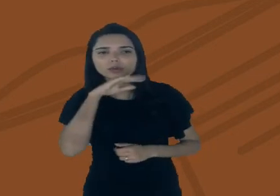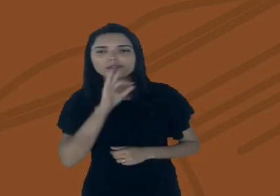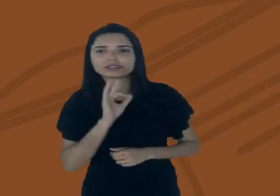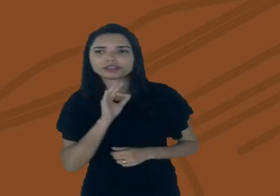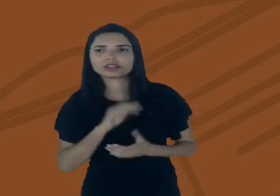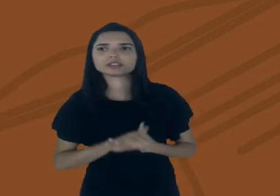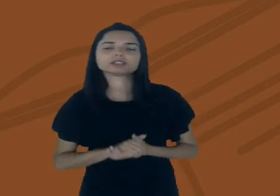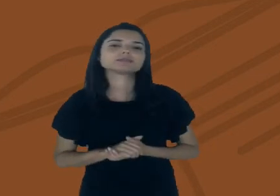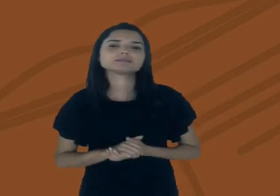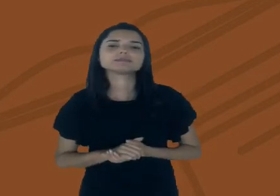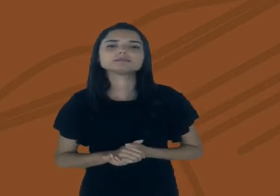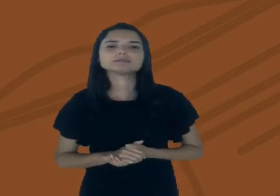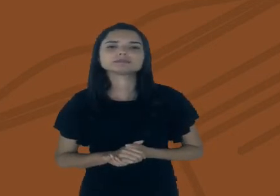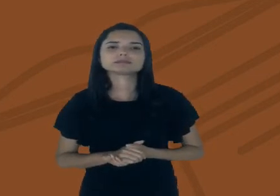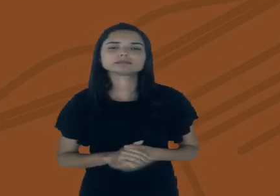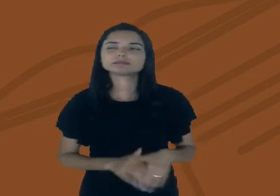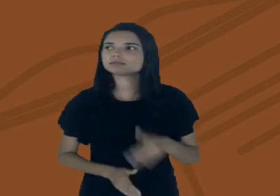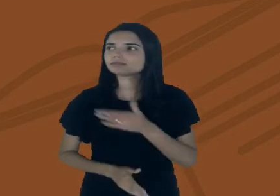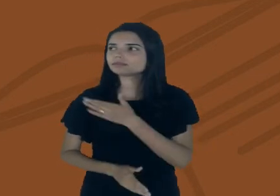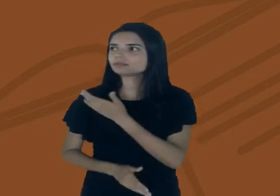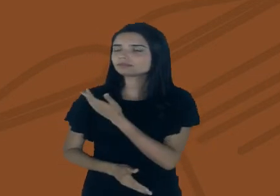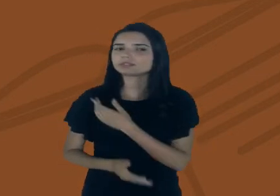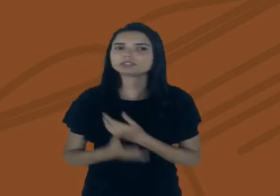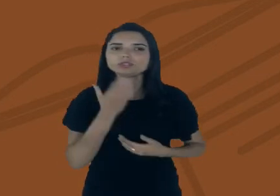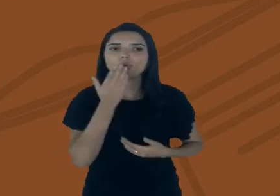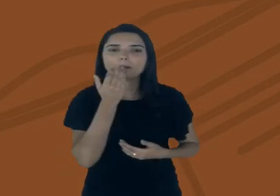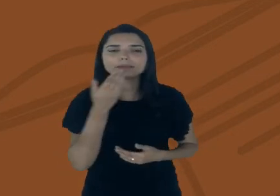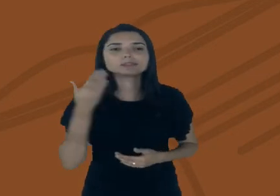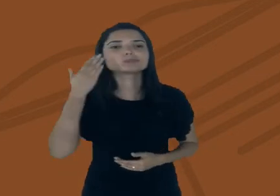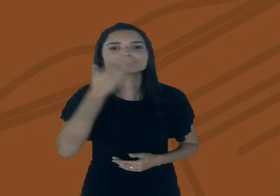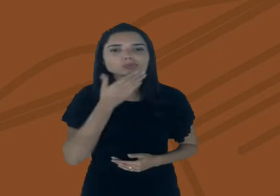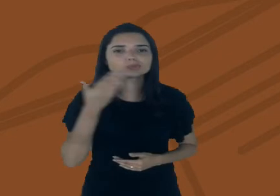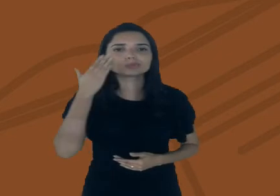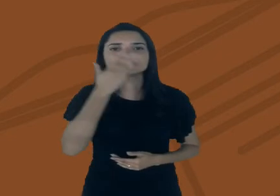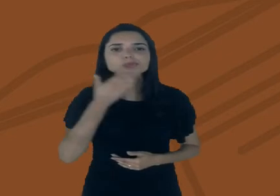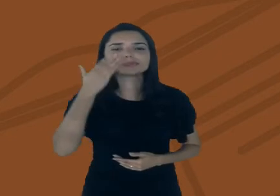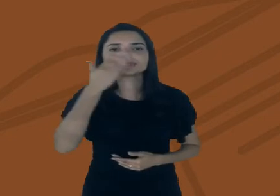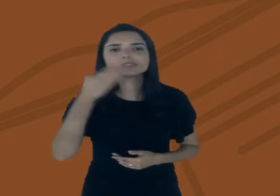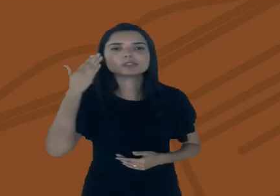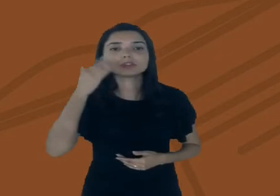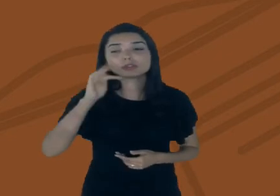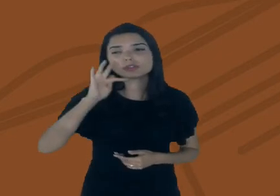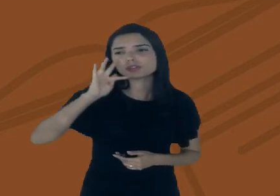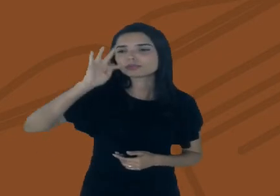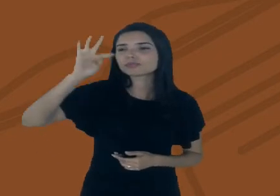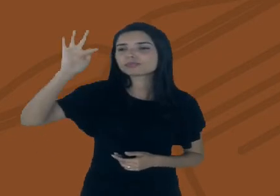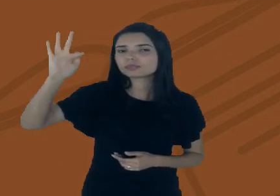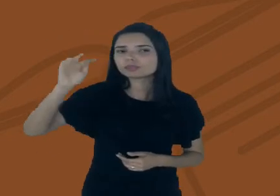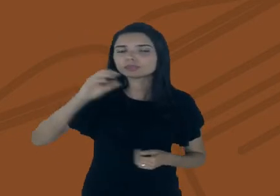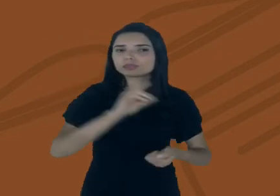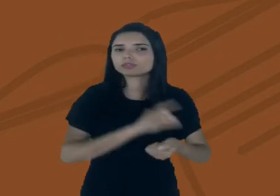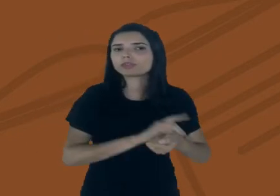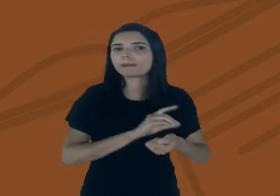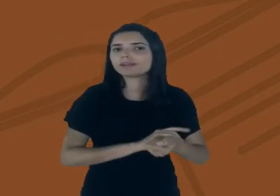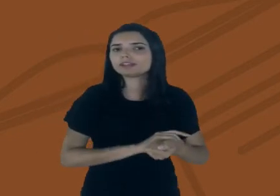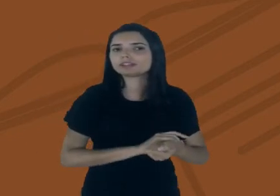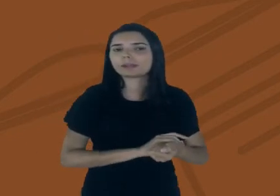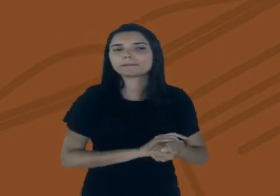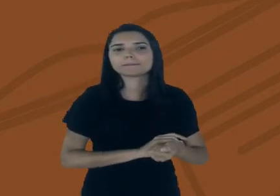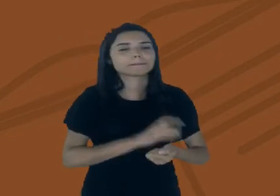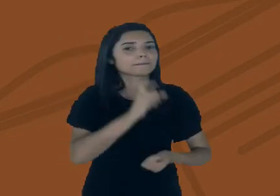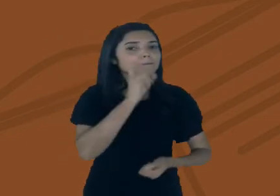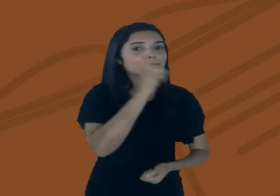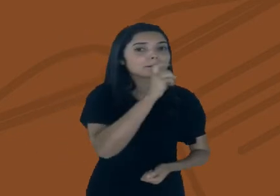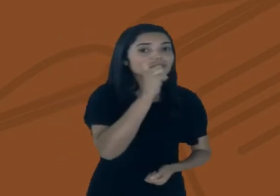4. Comer muitos doces podem causar diabetes. É um mito. Veja só, a ingestão de doces não causa